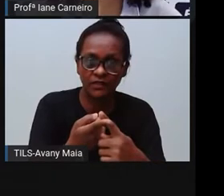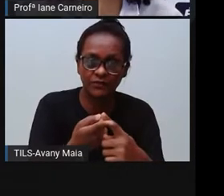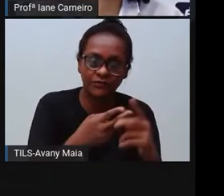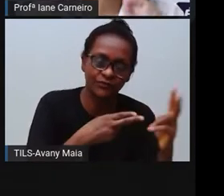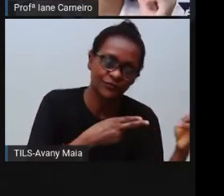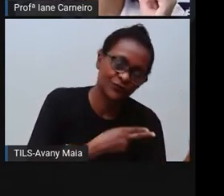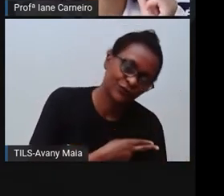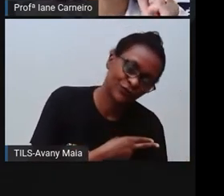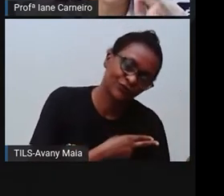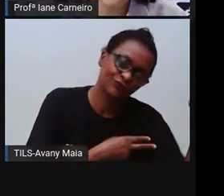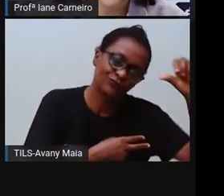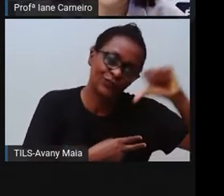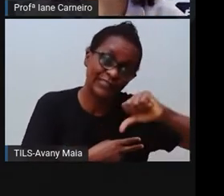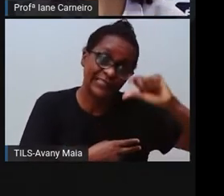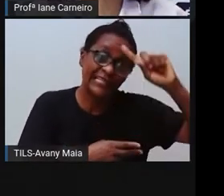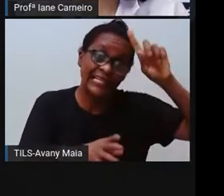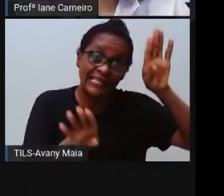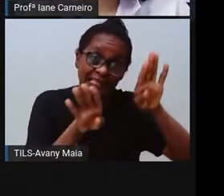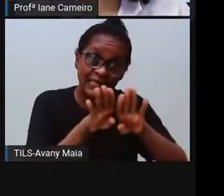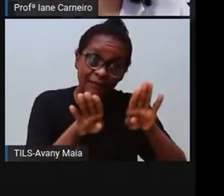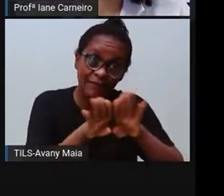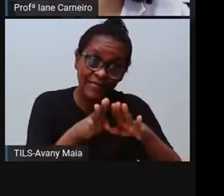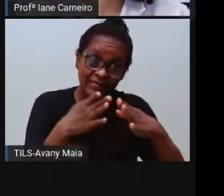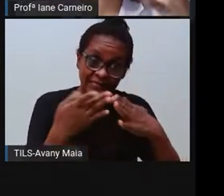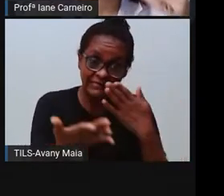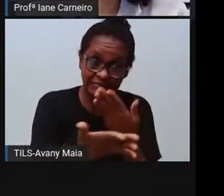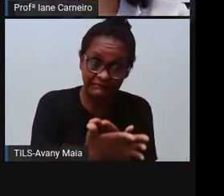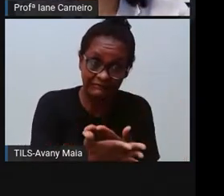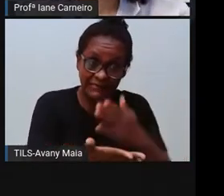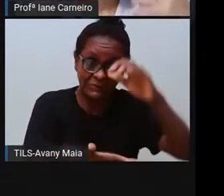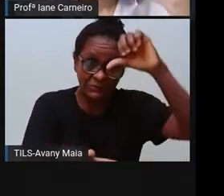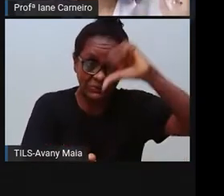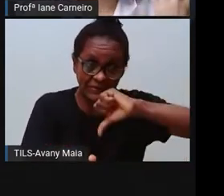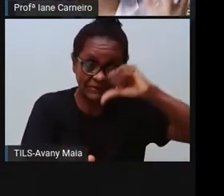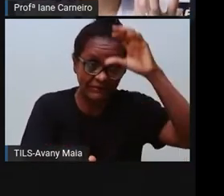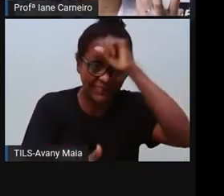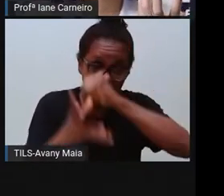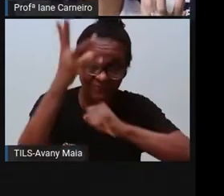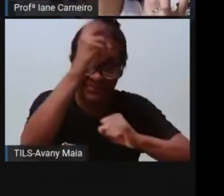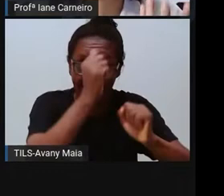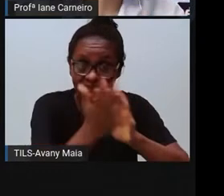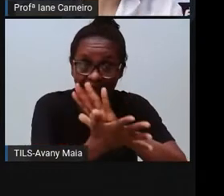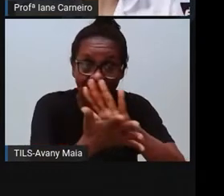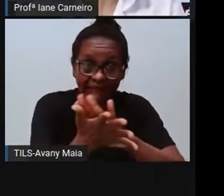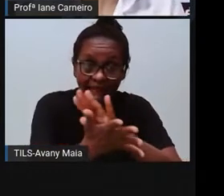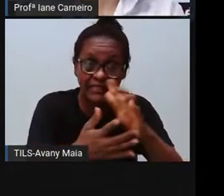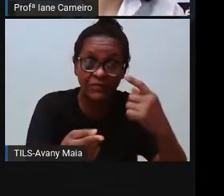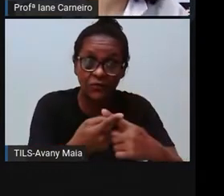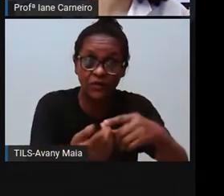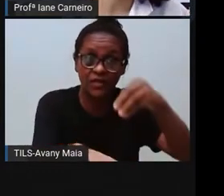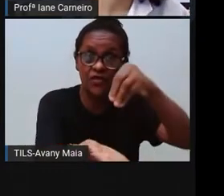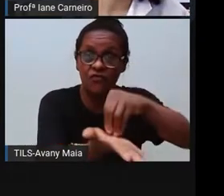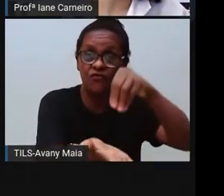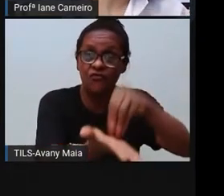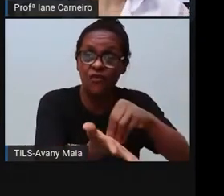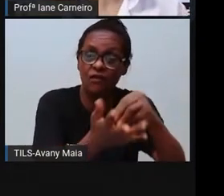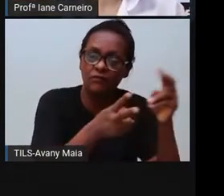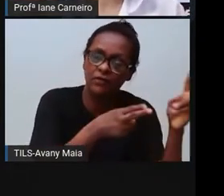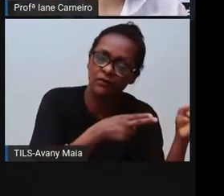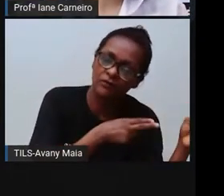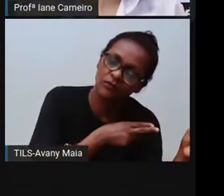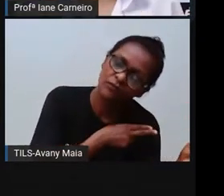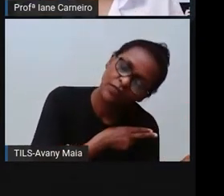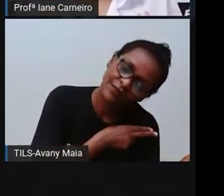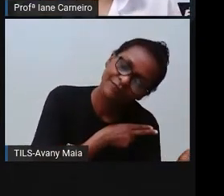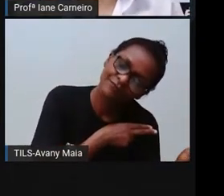interferir no desempenho na escola. Imagine o quanto de coisa que a falta de sono faz com o nosso corpo, né? Então,